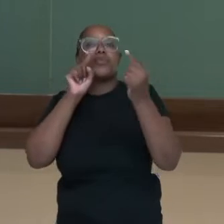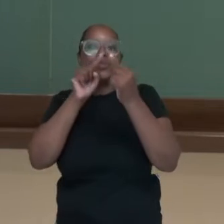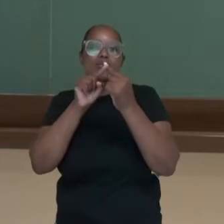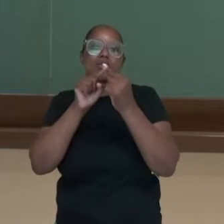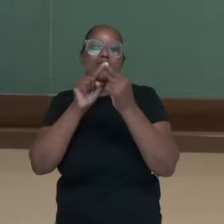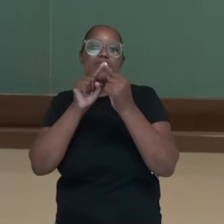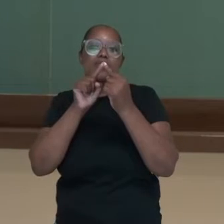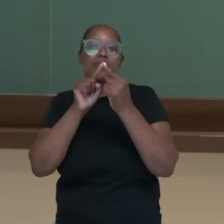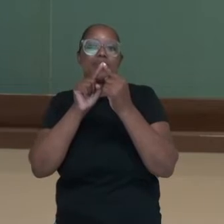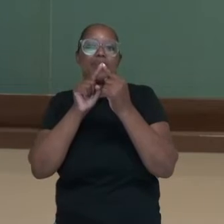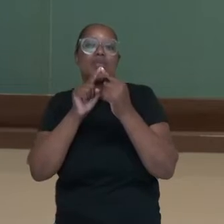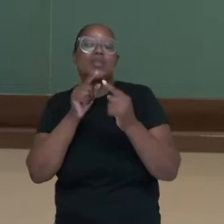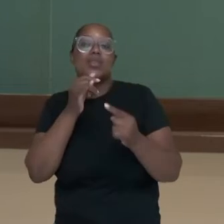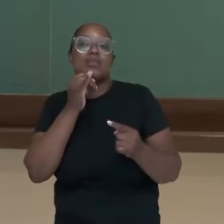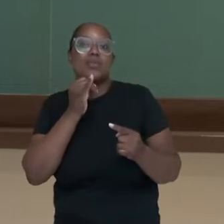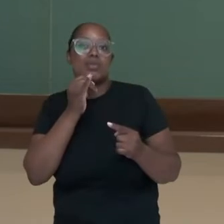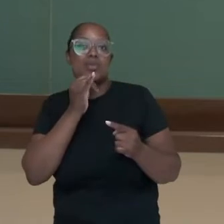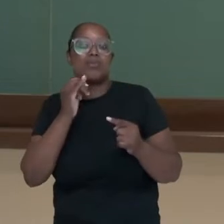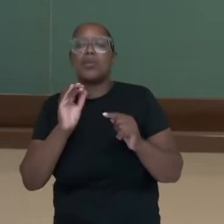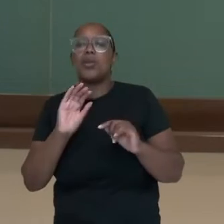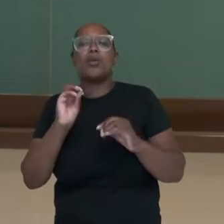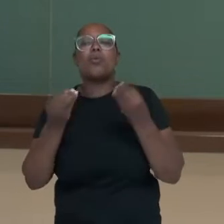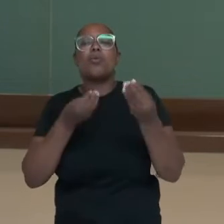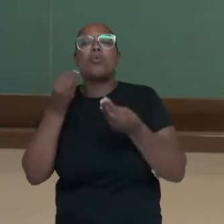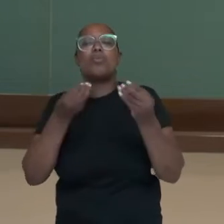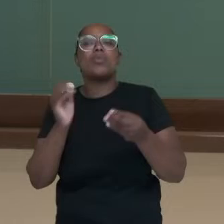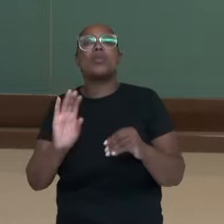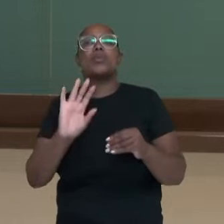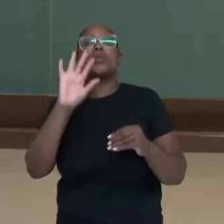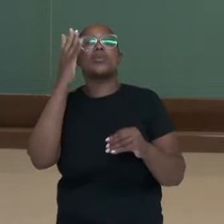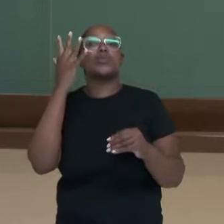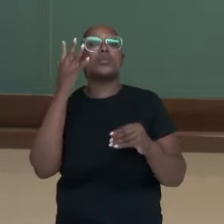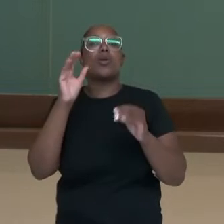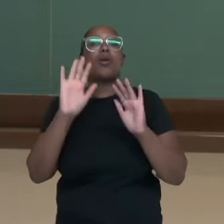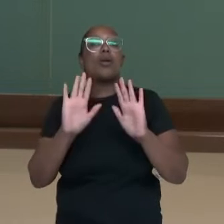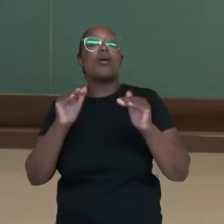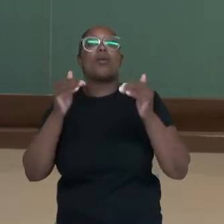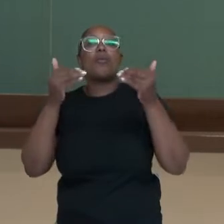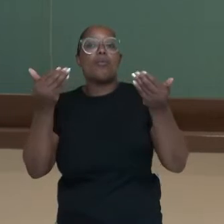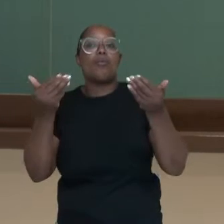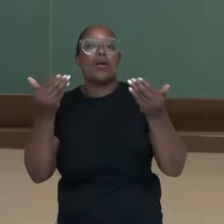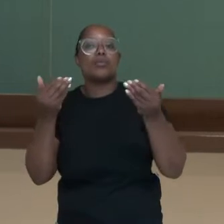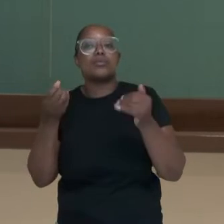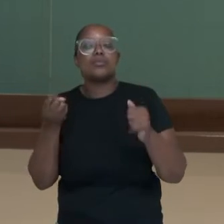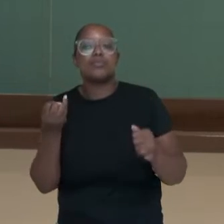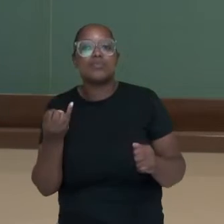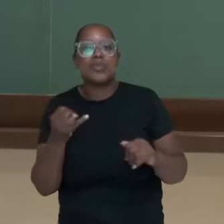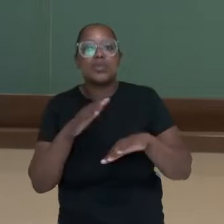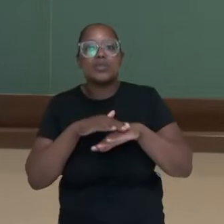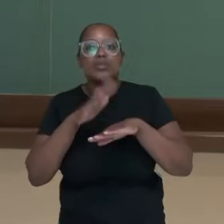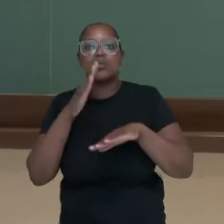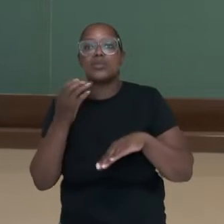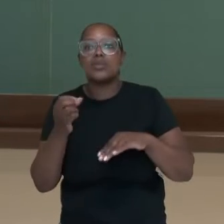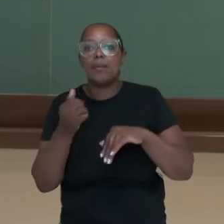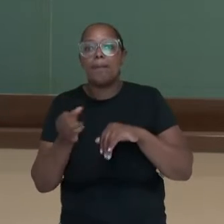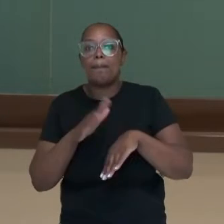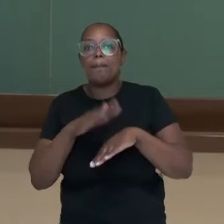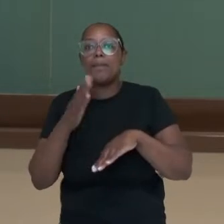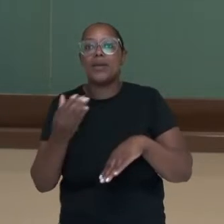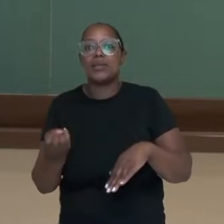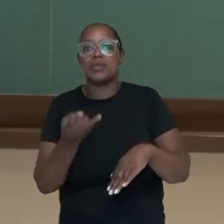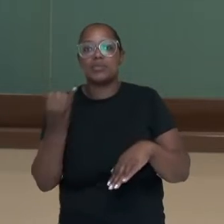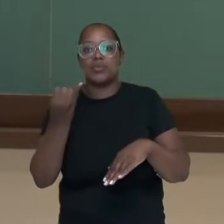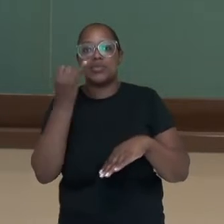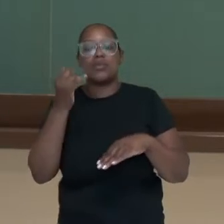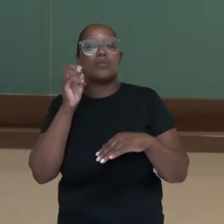mesa? Como ocorreu a sua evolução e quais os seus principais equipamentos?